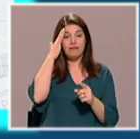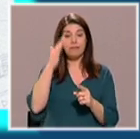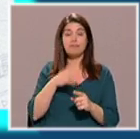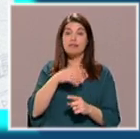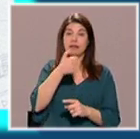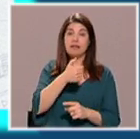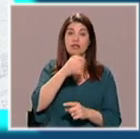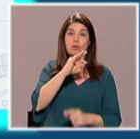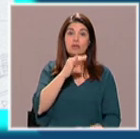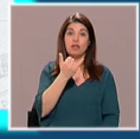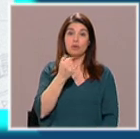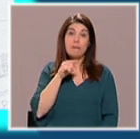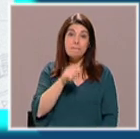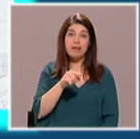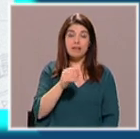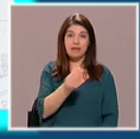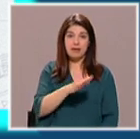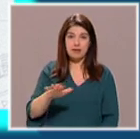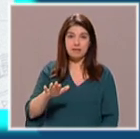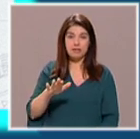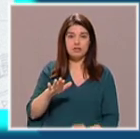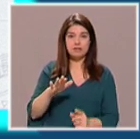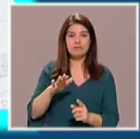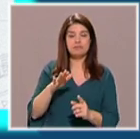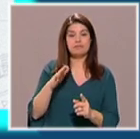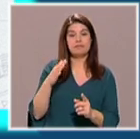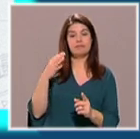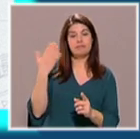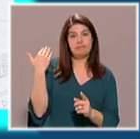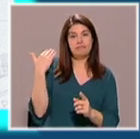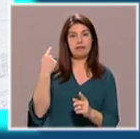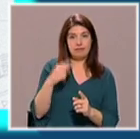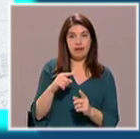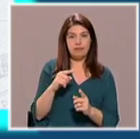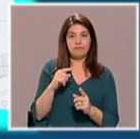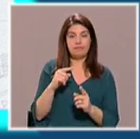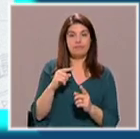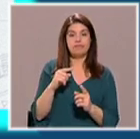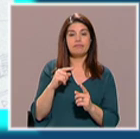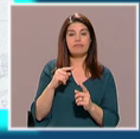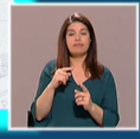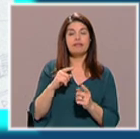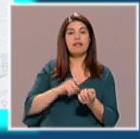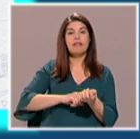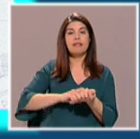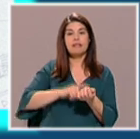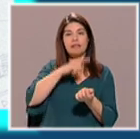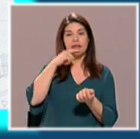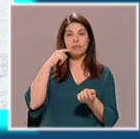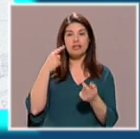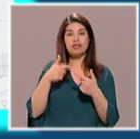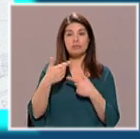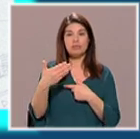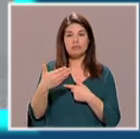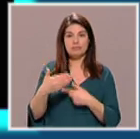542 mil crianças têm, quer dizer, tinham, uma vez que estamos a falar de um estudo de 2015, diabetes do tipo